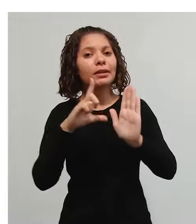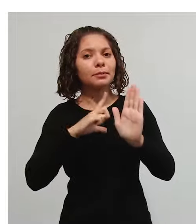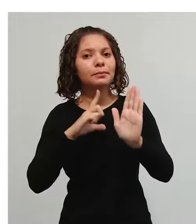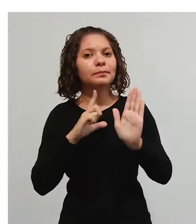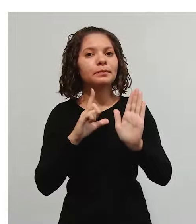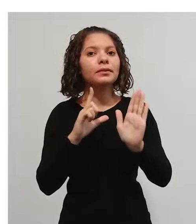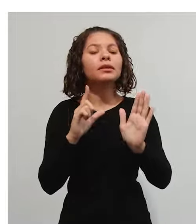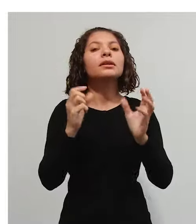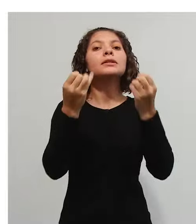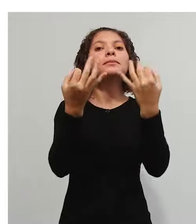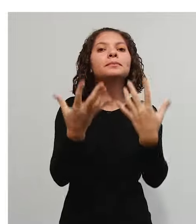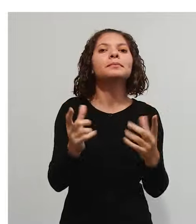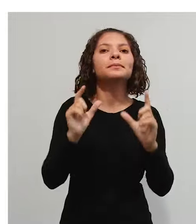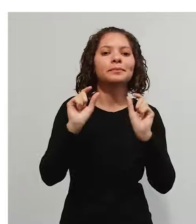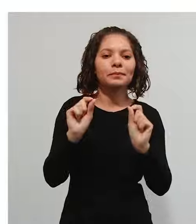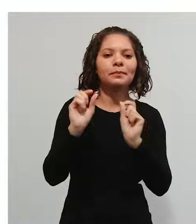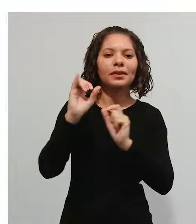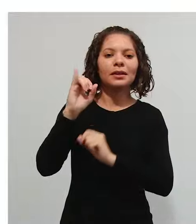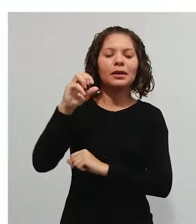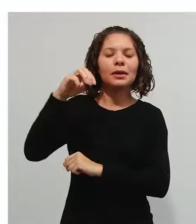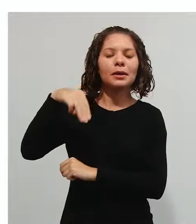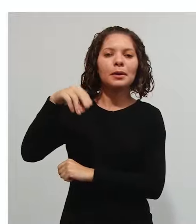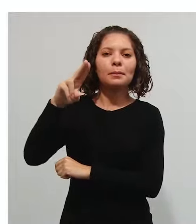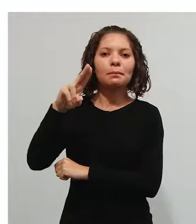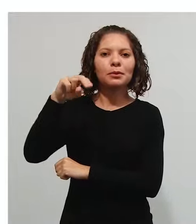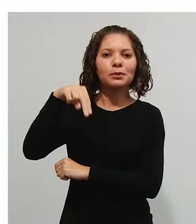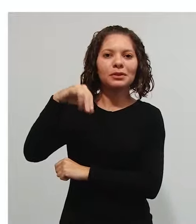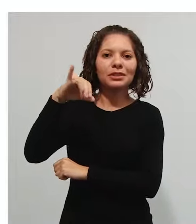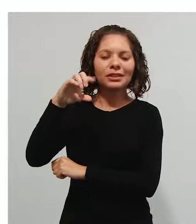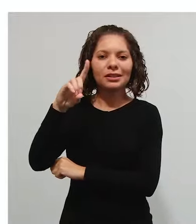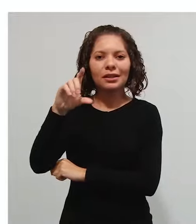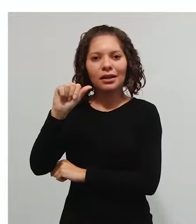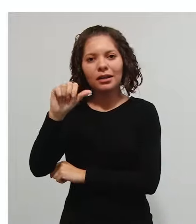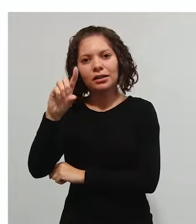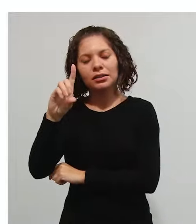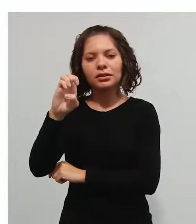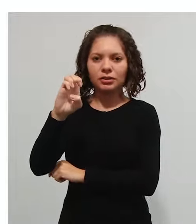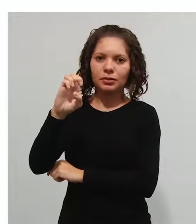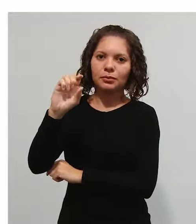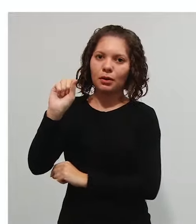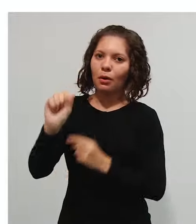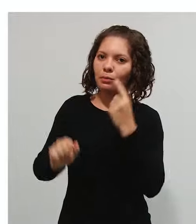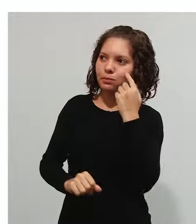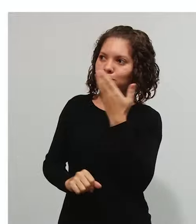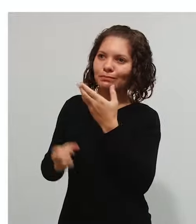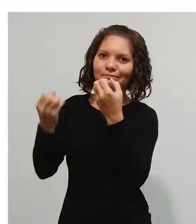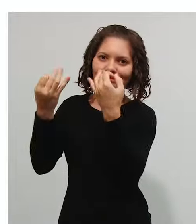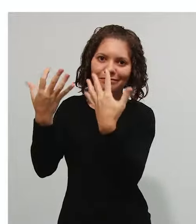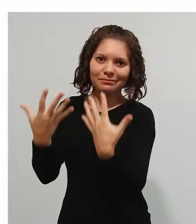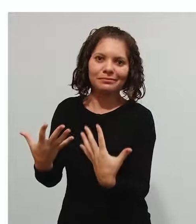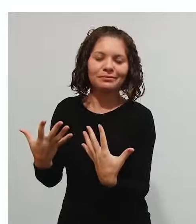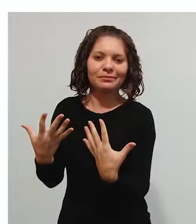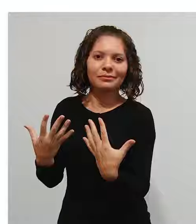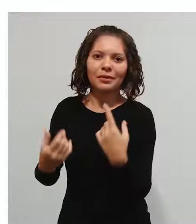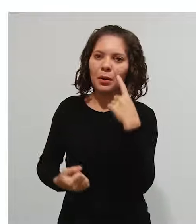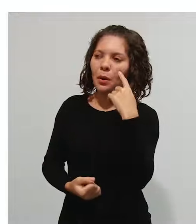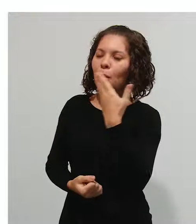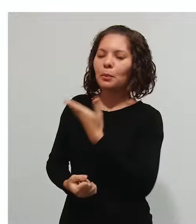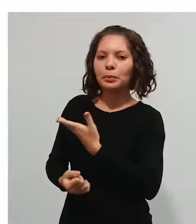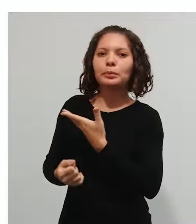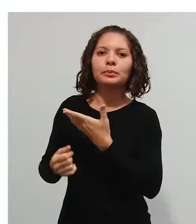imunidades dos livros Lembrando que o ebook tá aqui tá pessoal jornais periódicos e papel isso aqui Óbvio é para